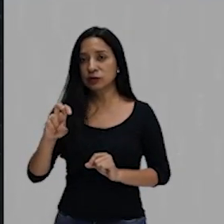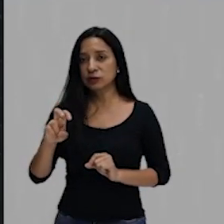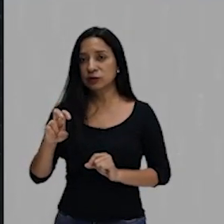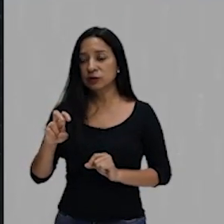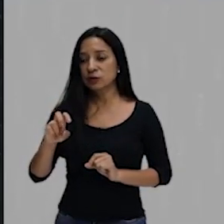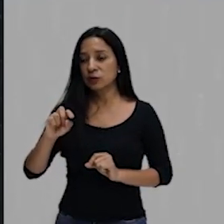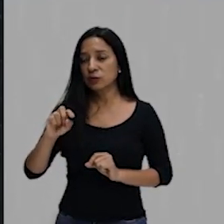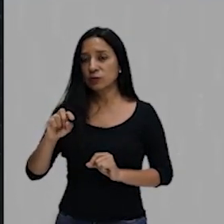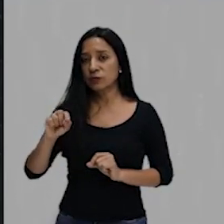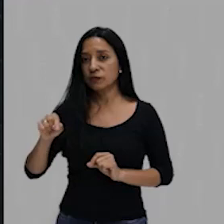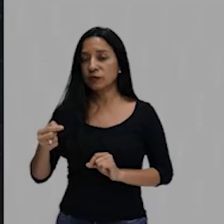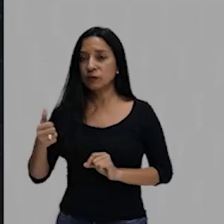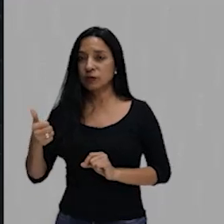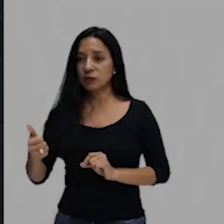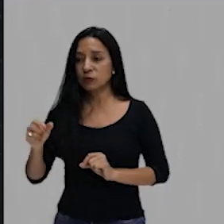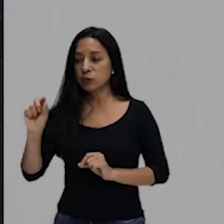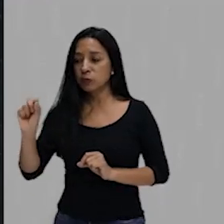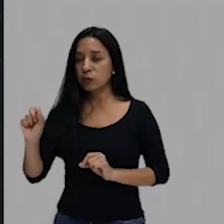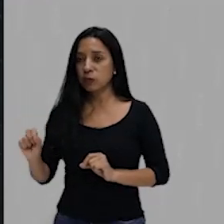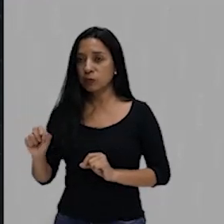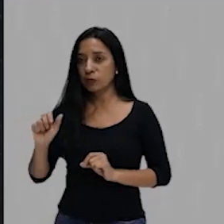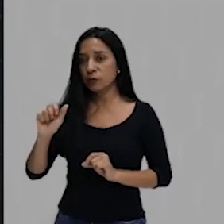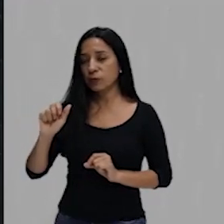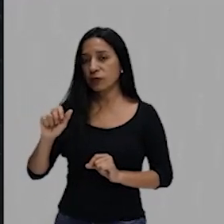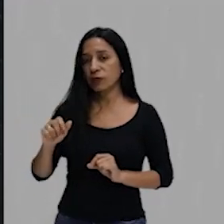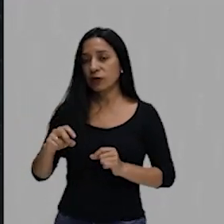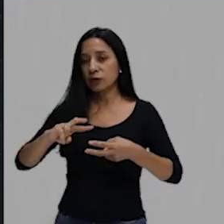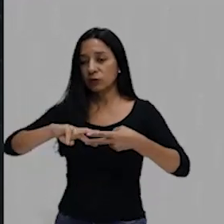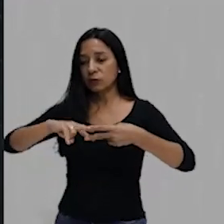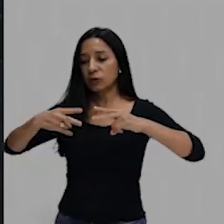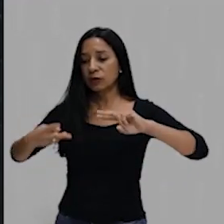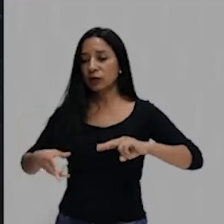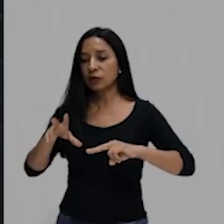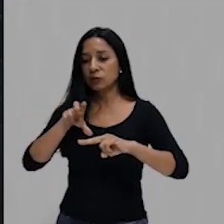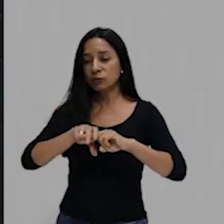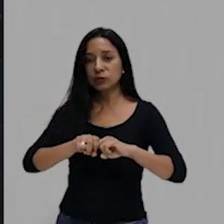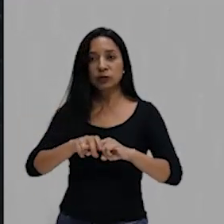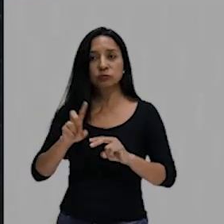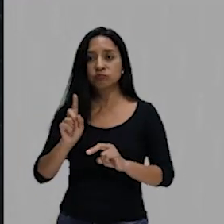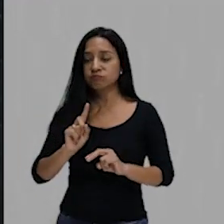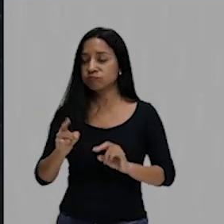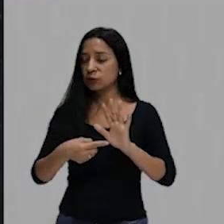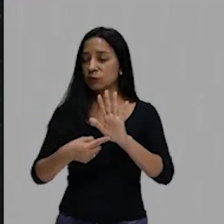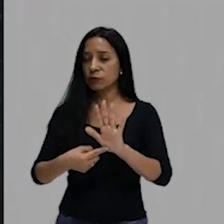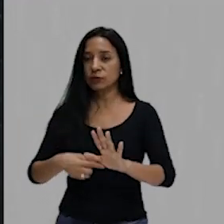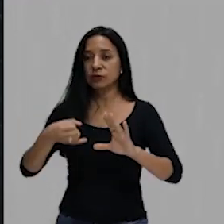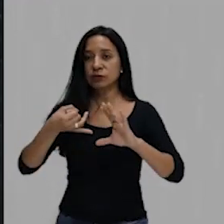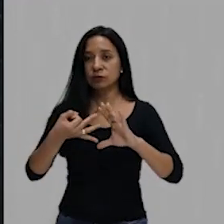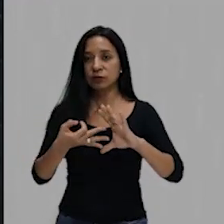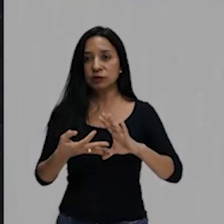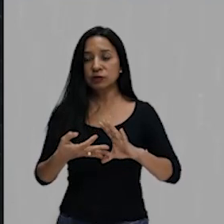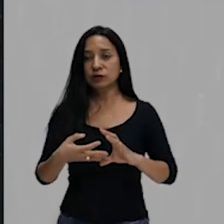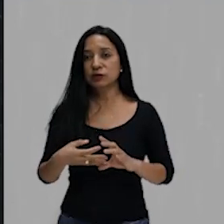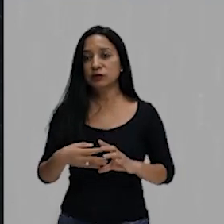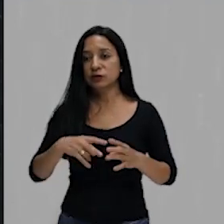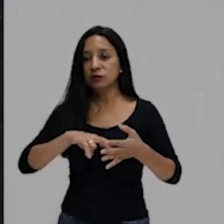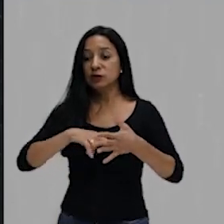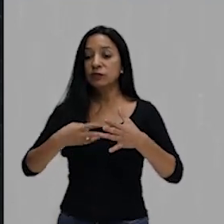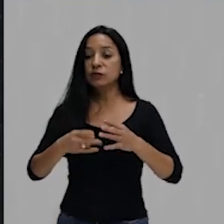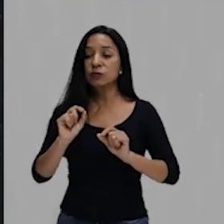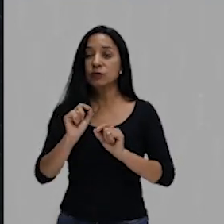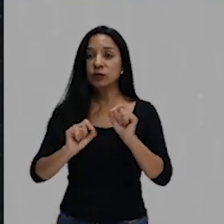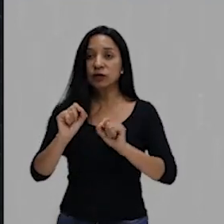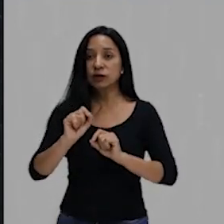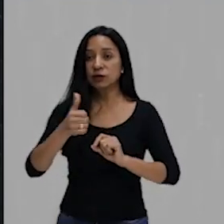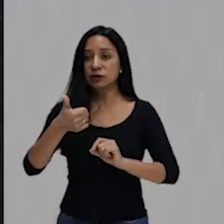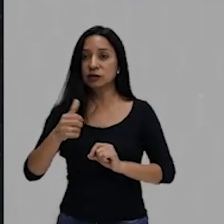35,1% dos portadores do alelo dominante não vão apresentar essa característica. Quer dizer que de